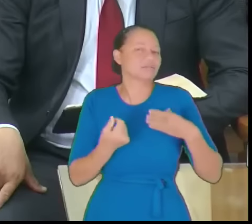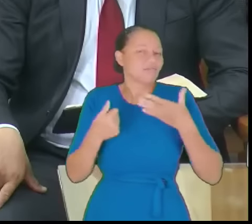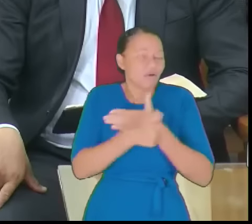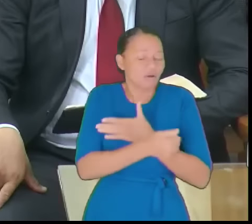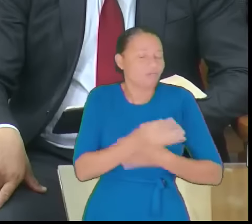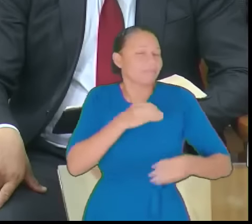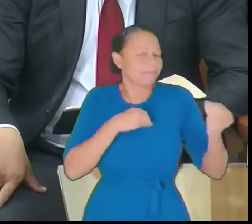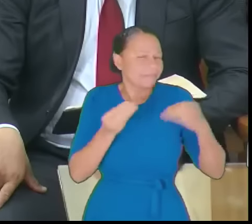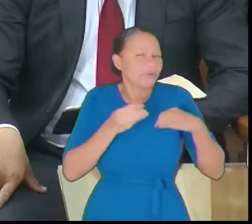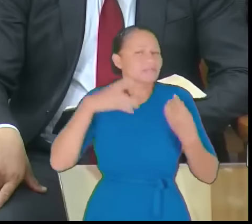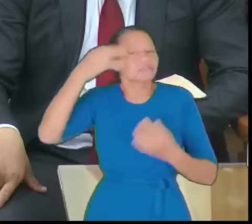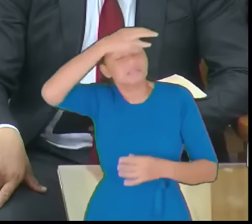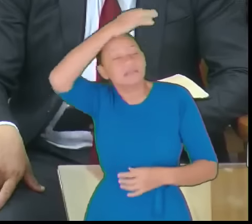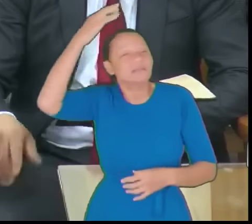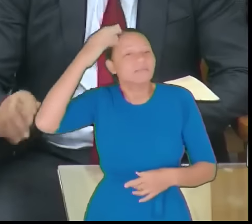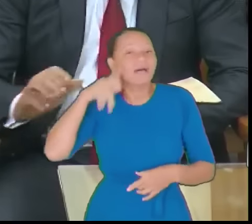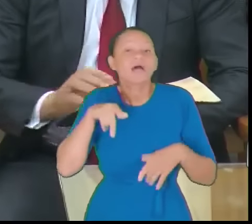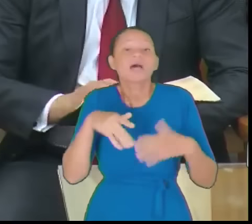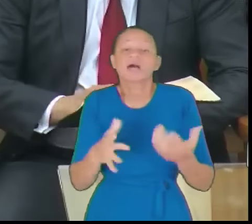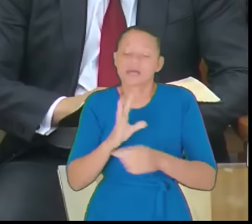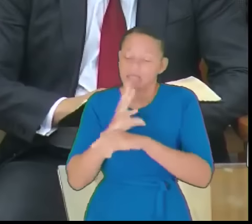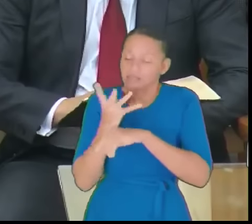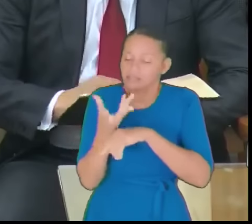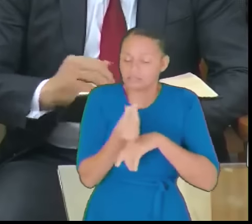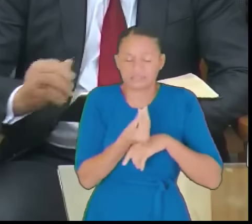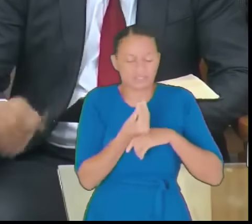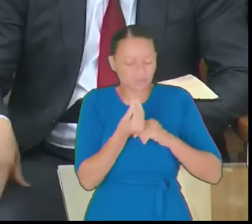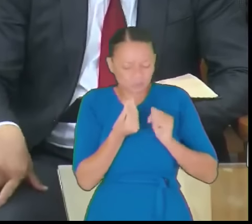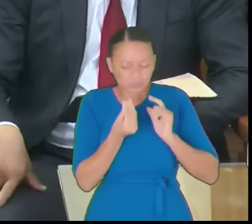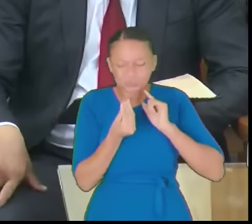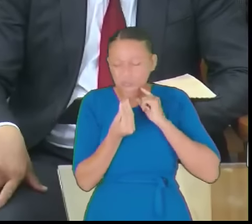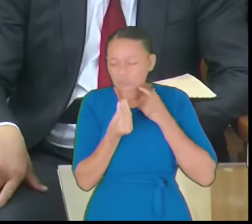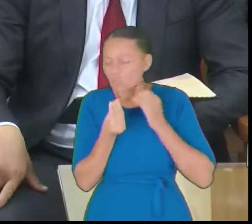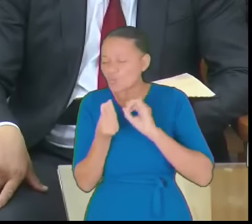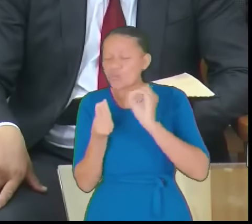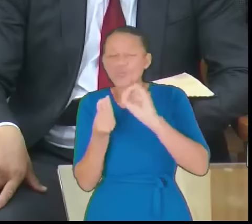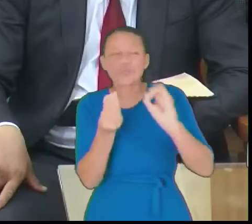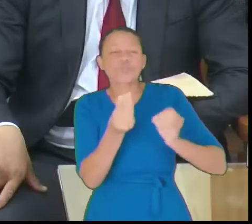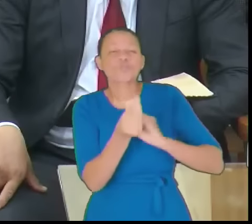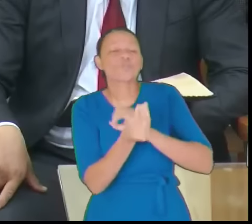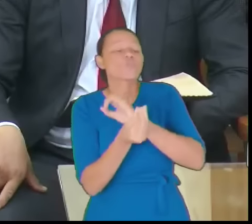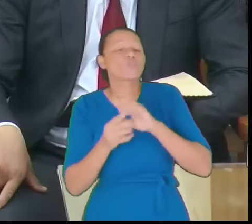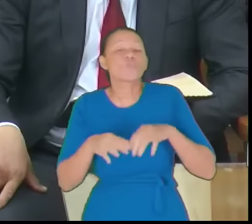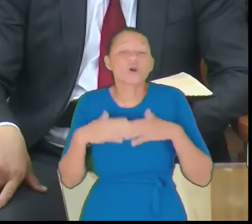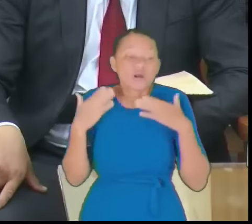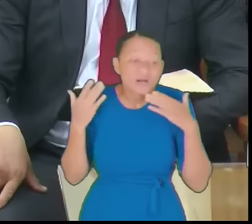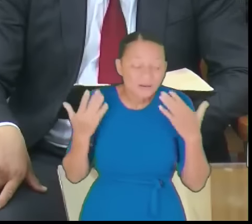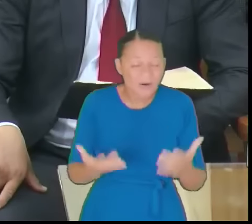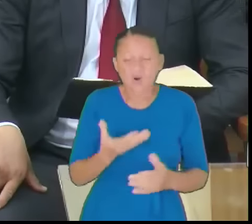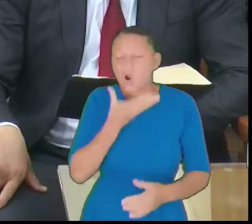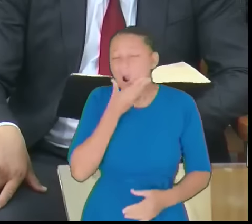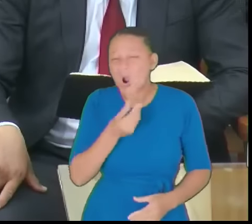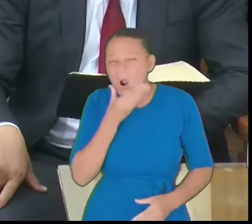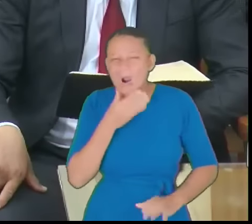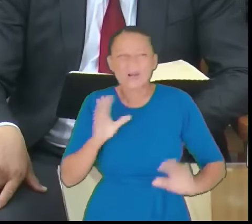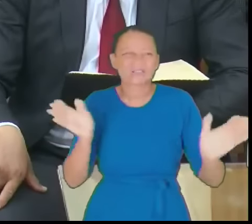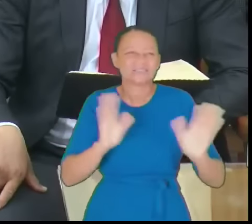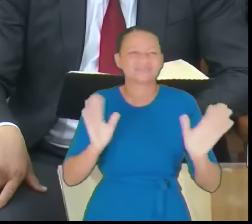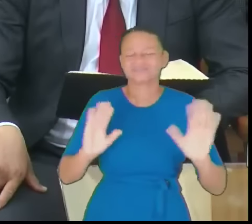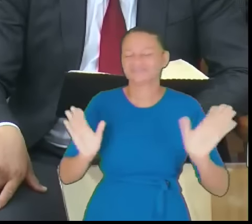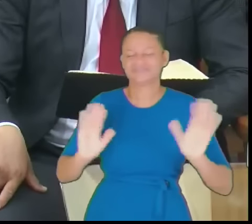de Jesus é sem o quê? Sem mácula, sem deformidade. Então esse bicho não é igreja